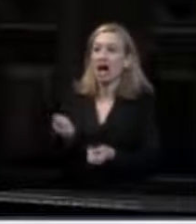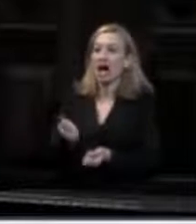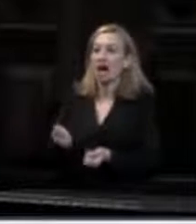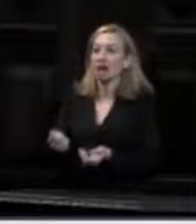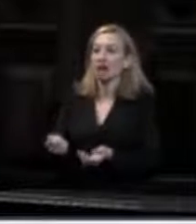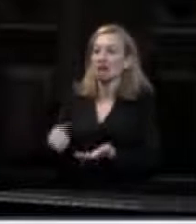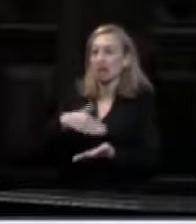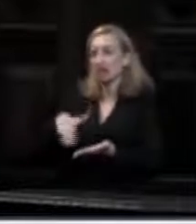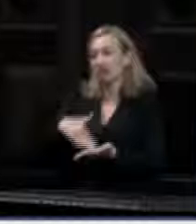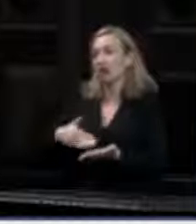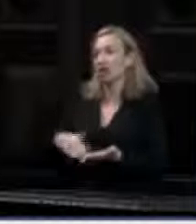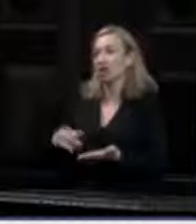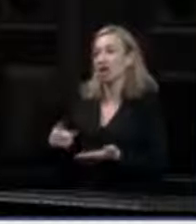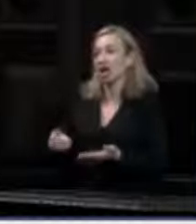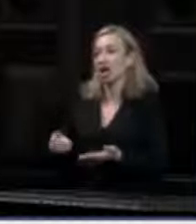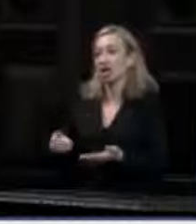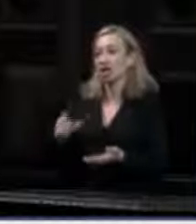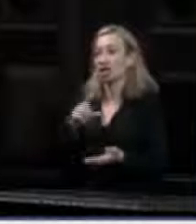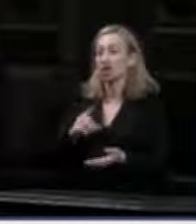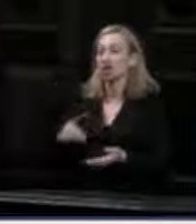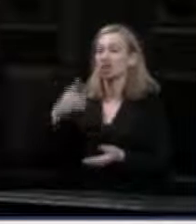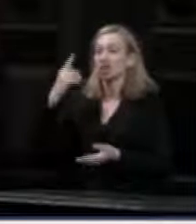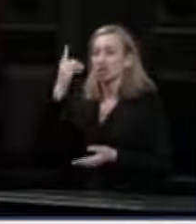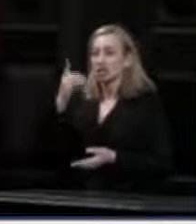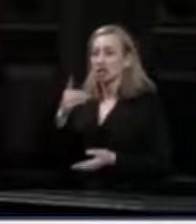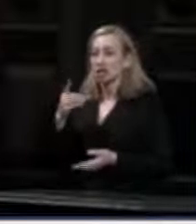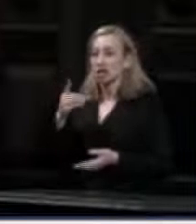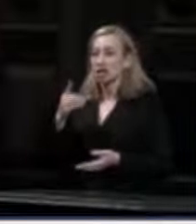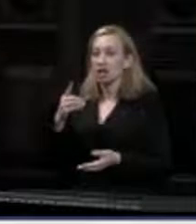que foi o que buscou